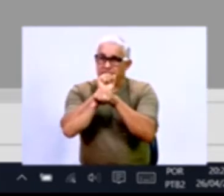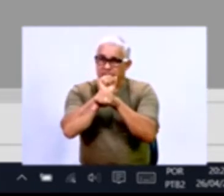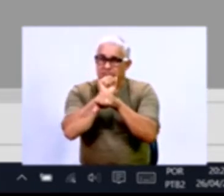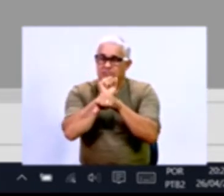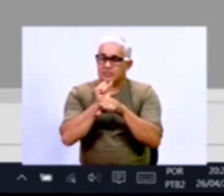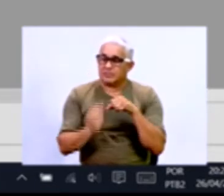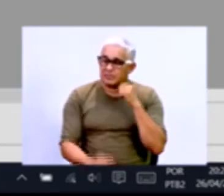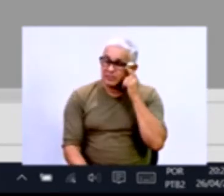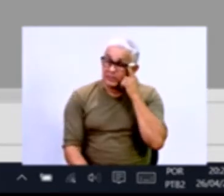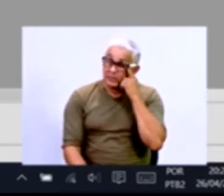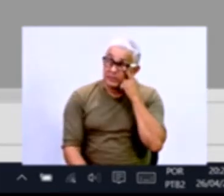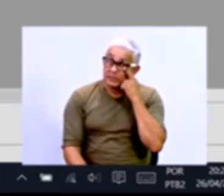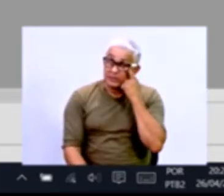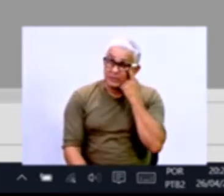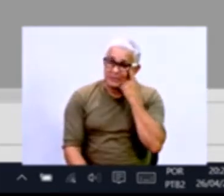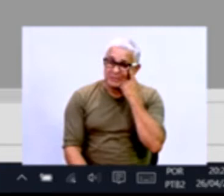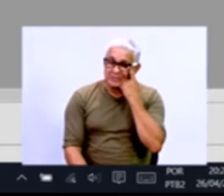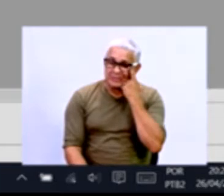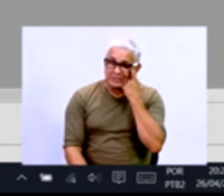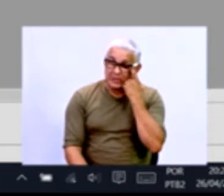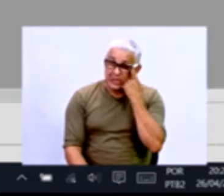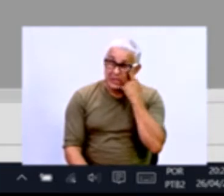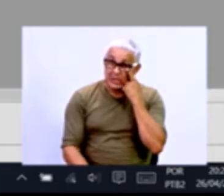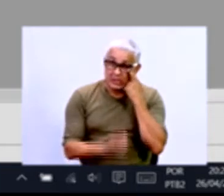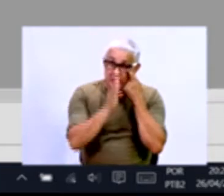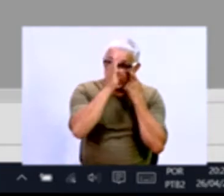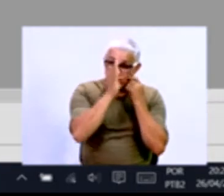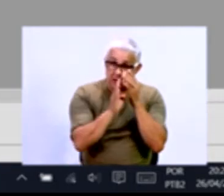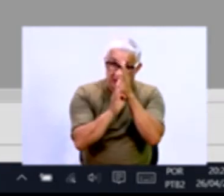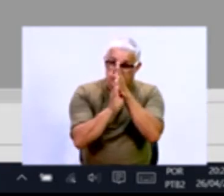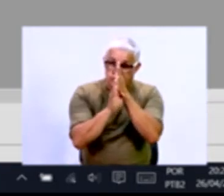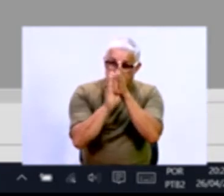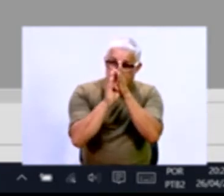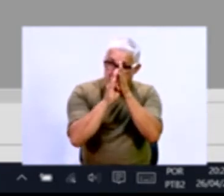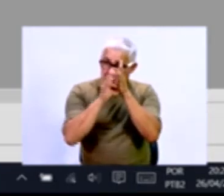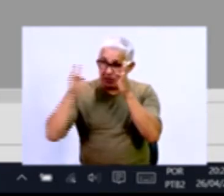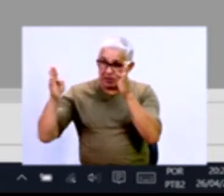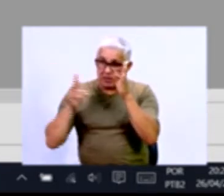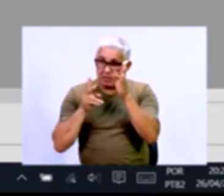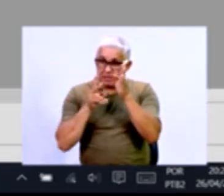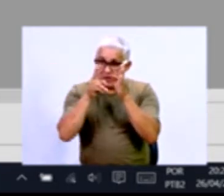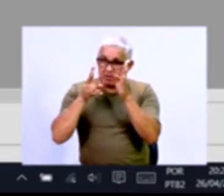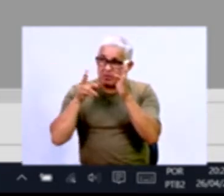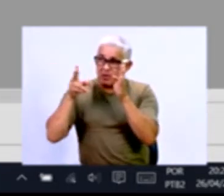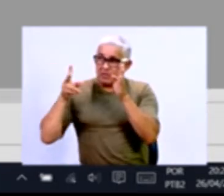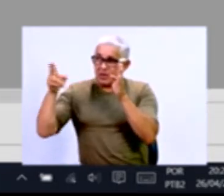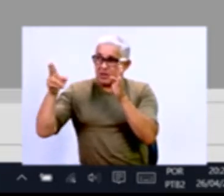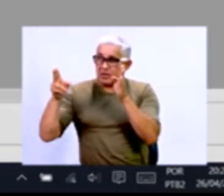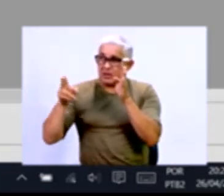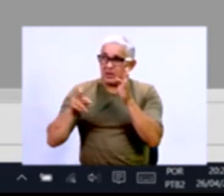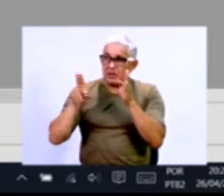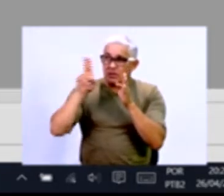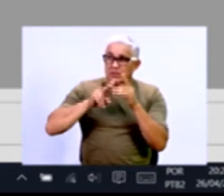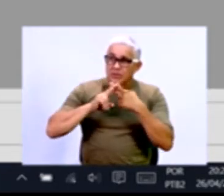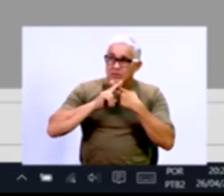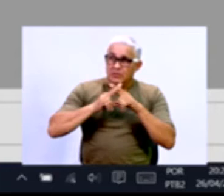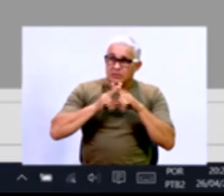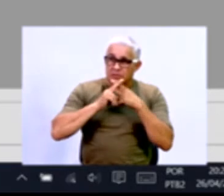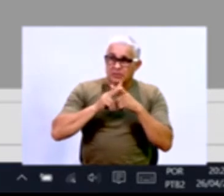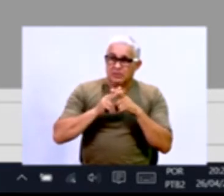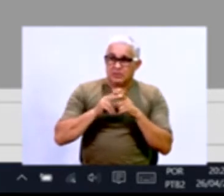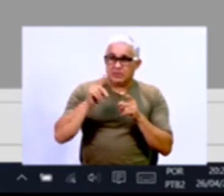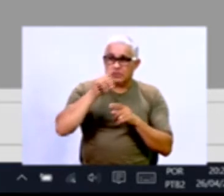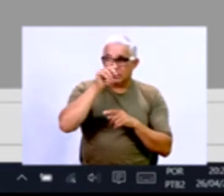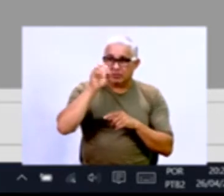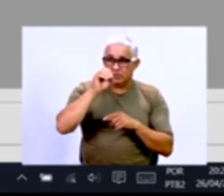pare. Então, desse ponto em diante, eu vou cortar a música. Aqui, gente, usando essa ferramenta Zoom, eu posso